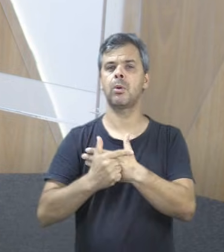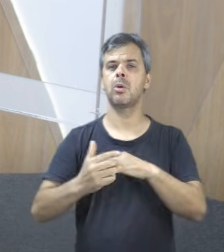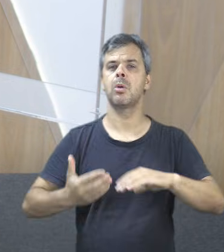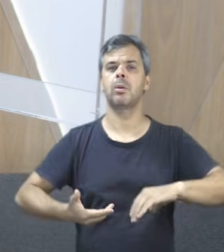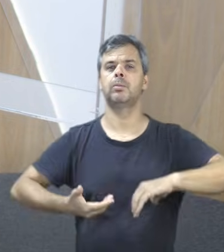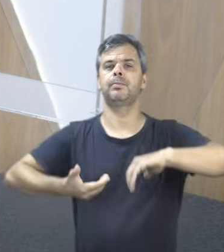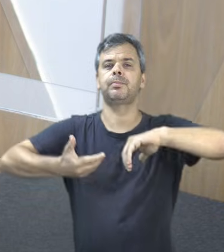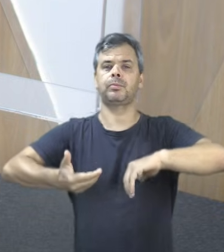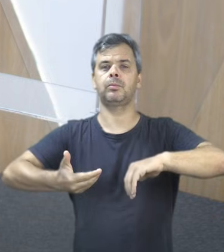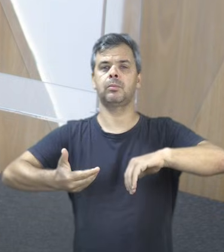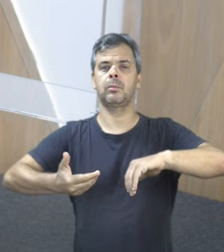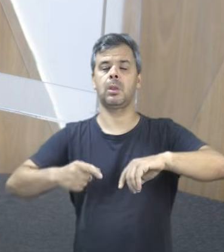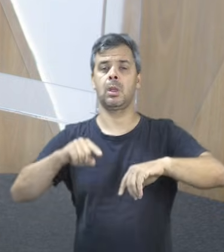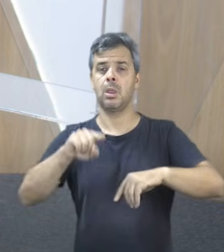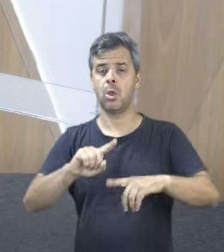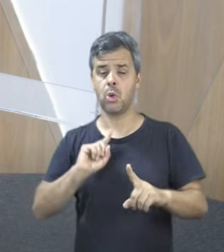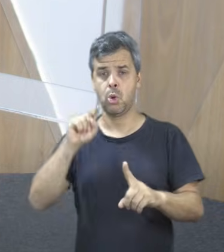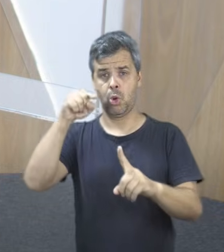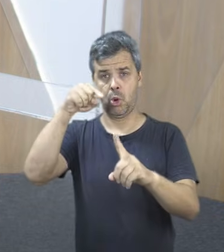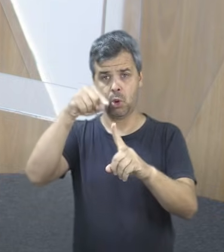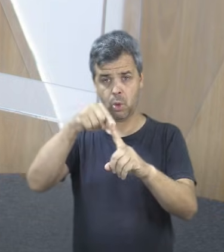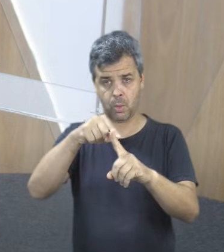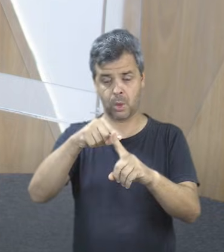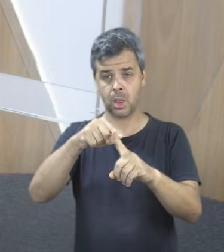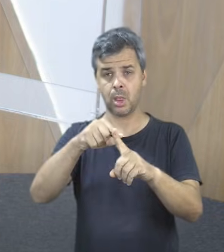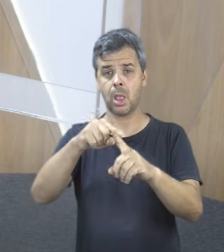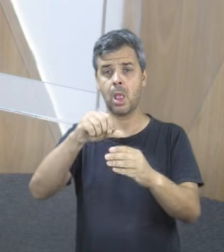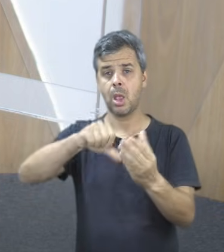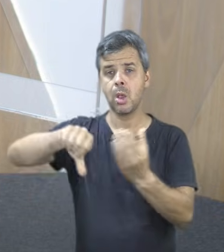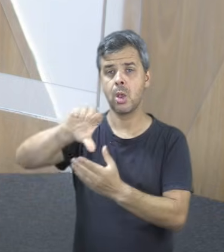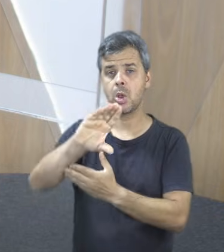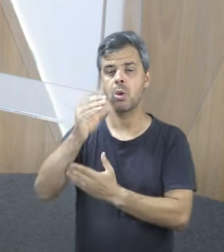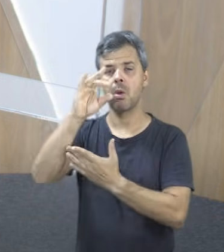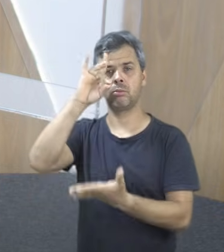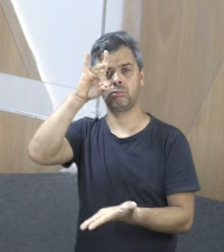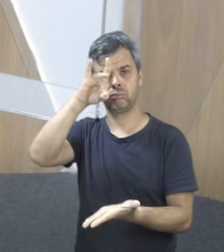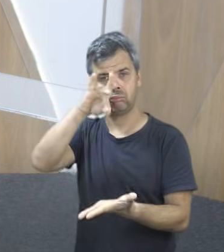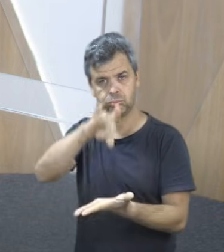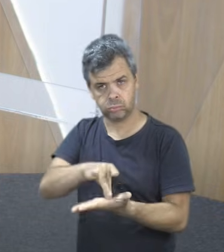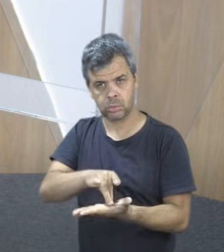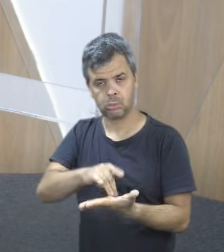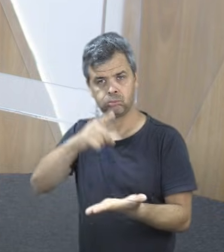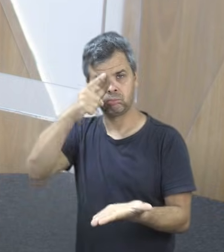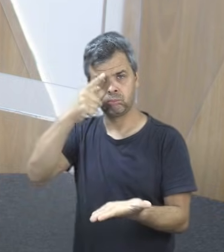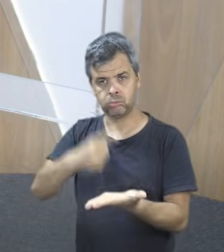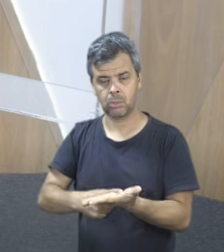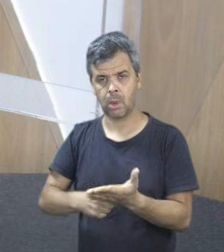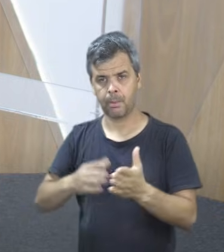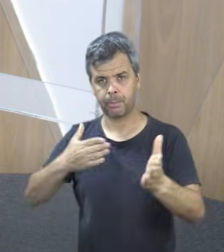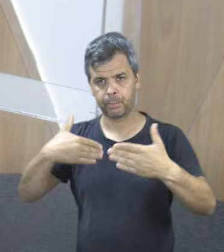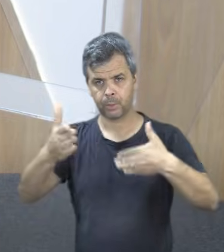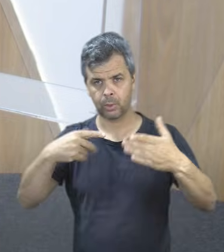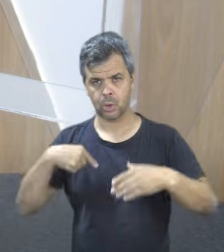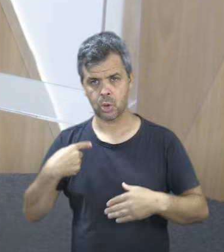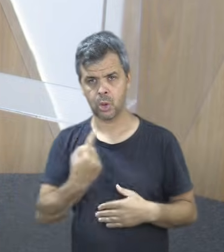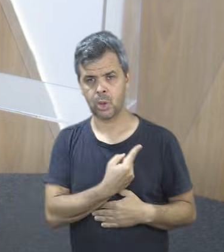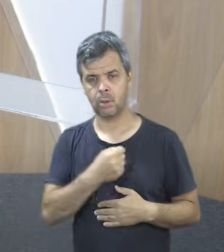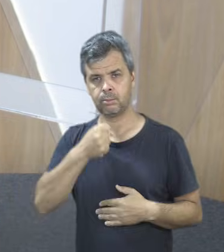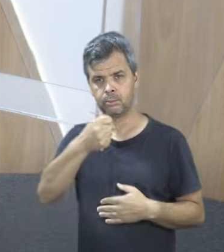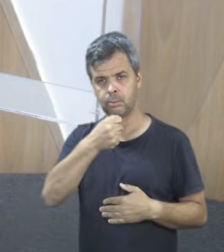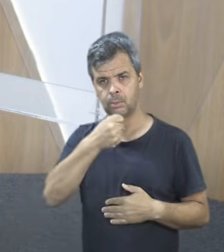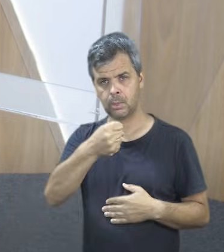Congresso Nacional para que as metas assumidas na COP30 sejam efetivamente cumpridas. Ele conversou com o nosso